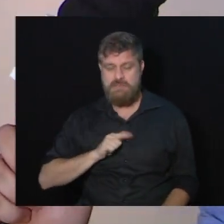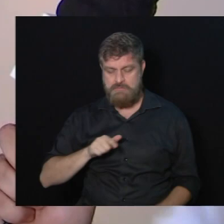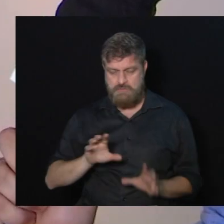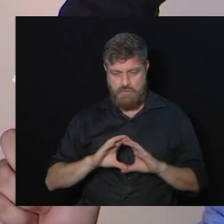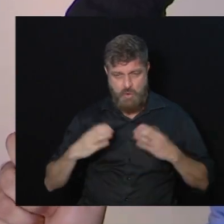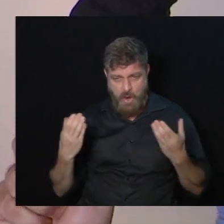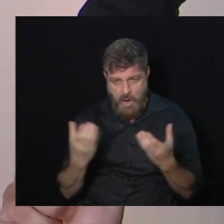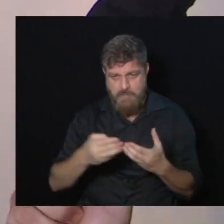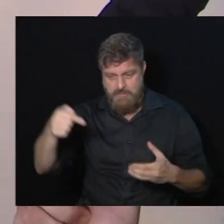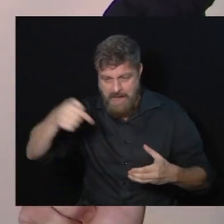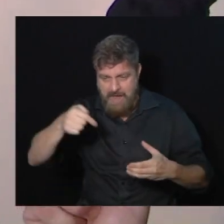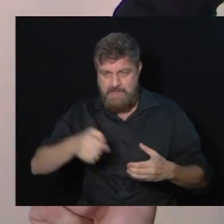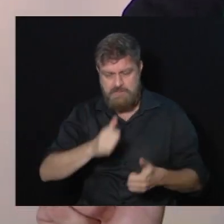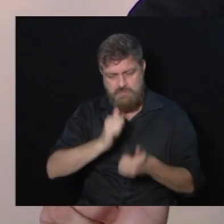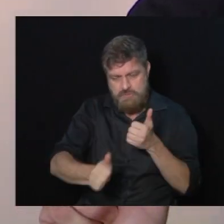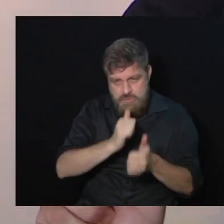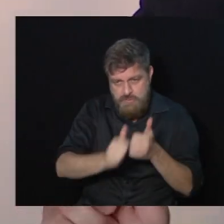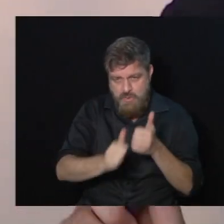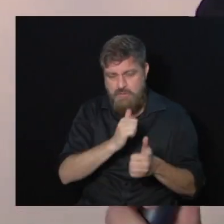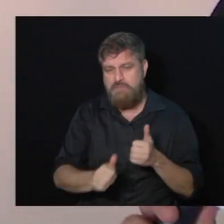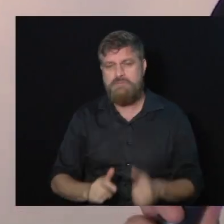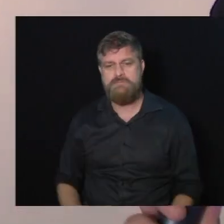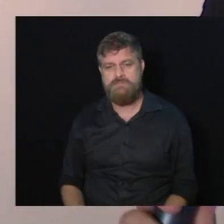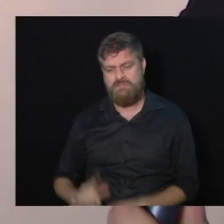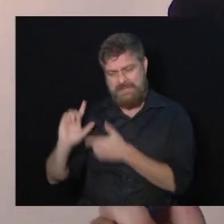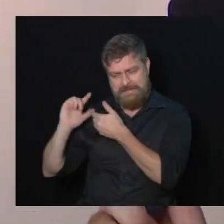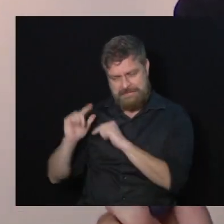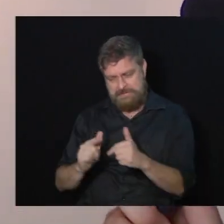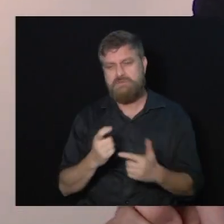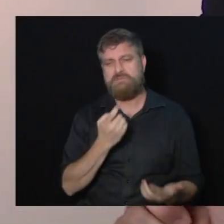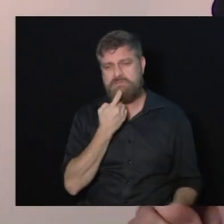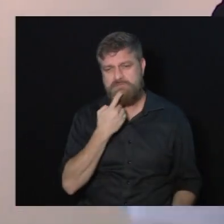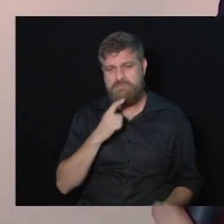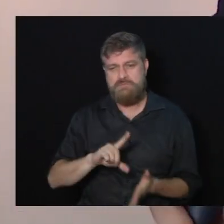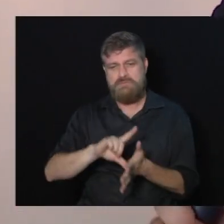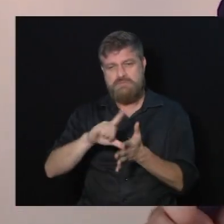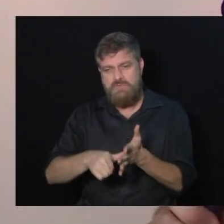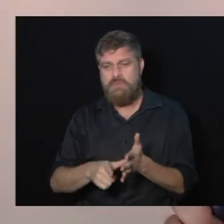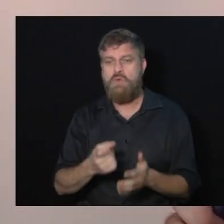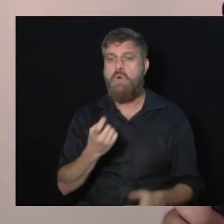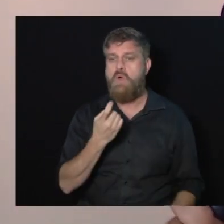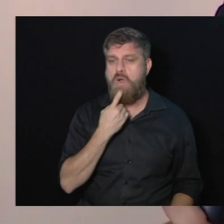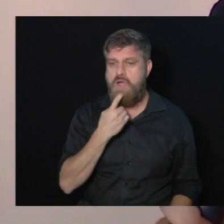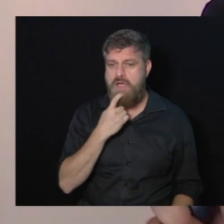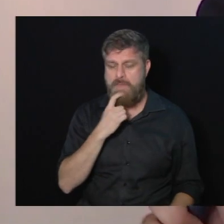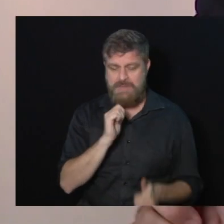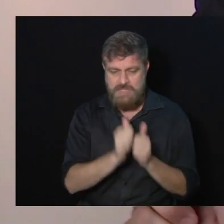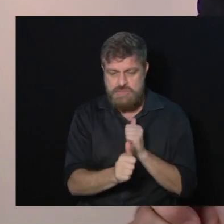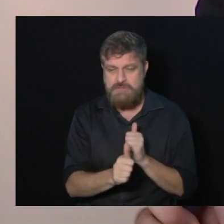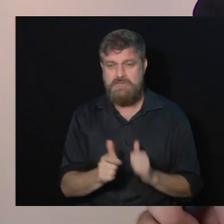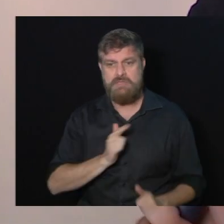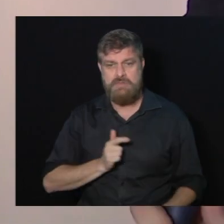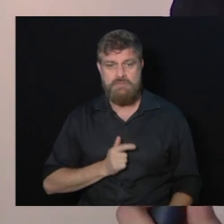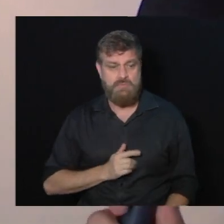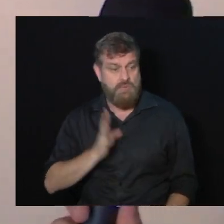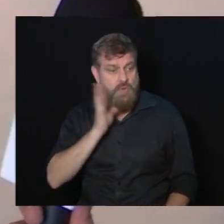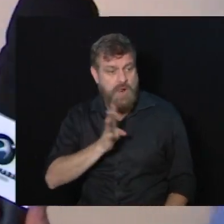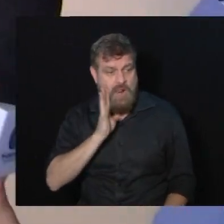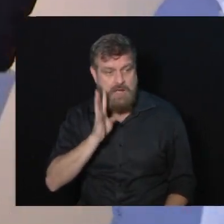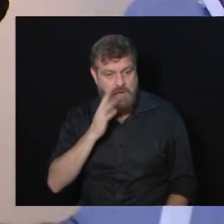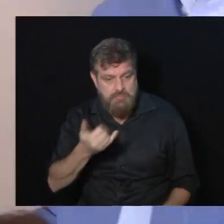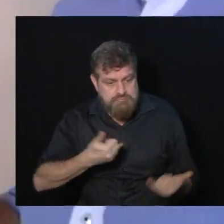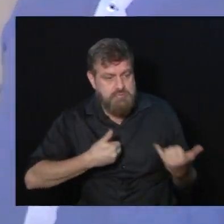jogou o Mogiana, né? Que é um clube de futebol que existia aqui, depois o Campinas, vizinho, então muito bacana. Muito obrigado